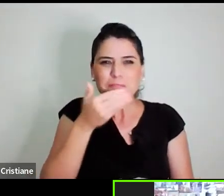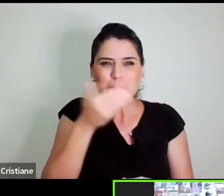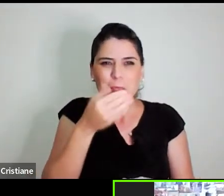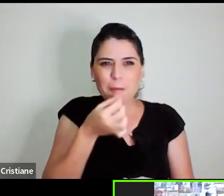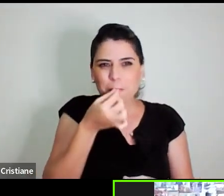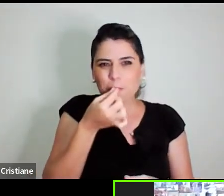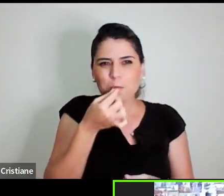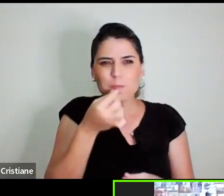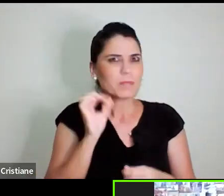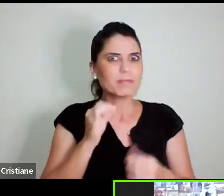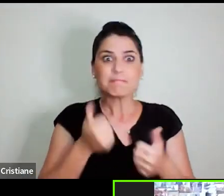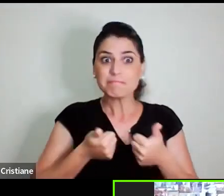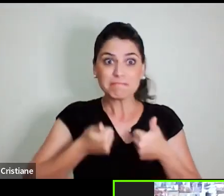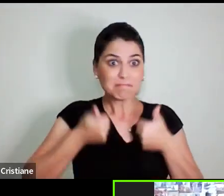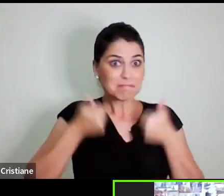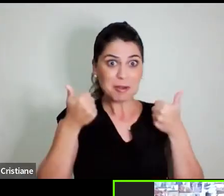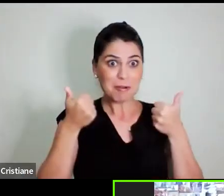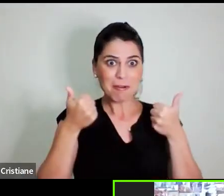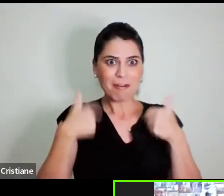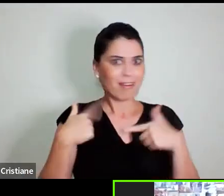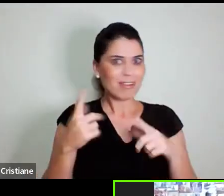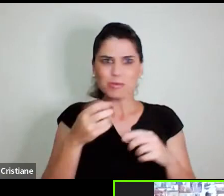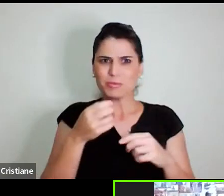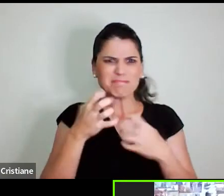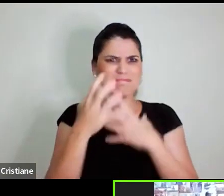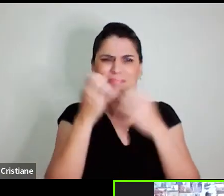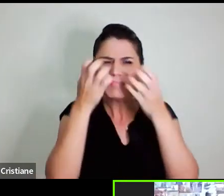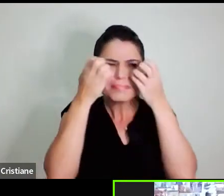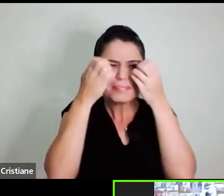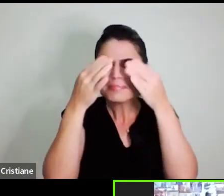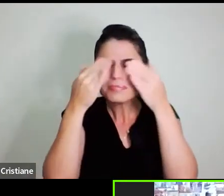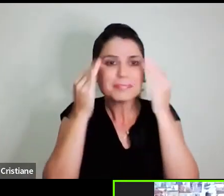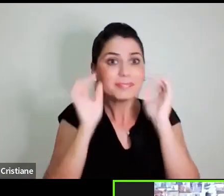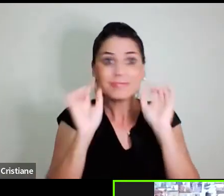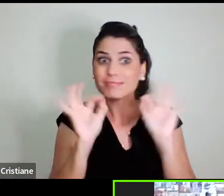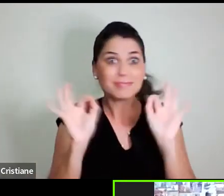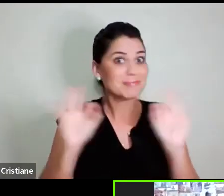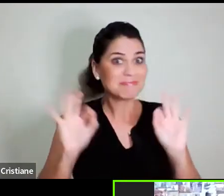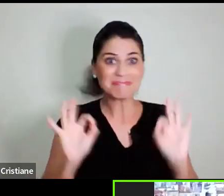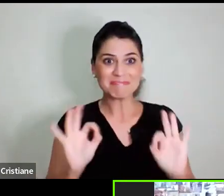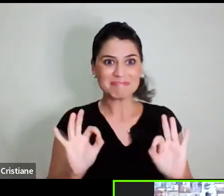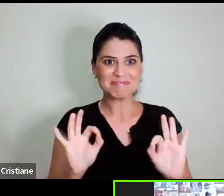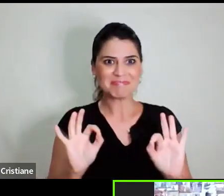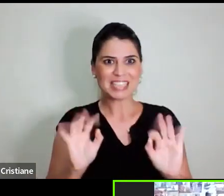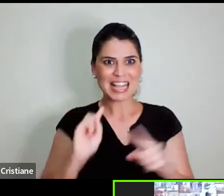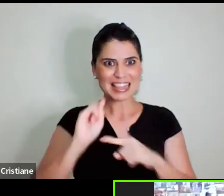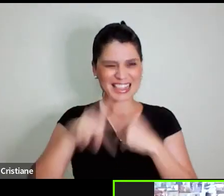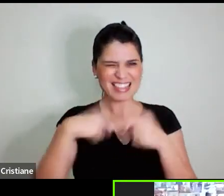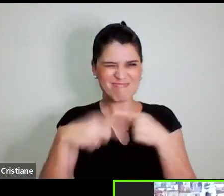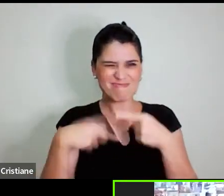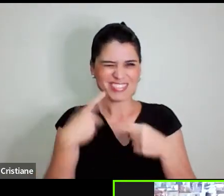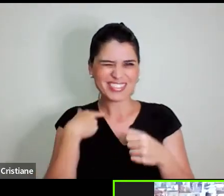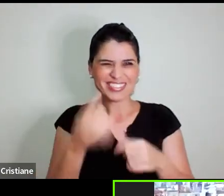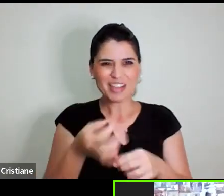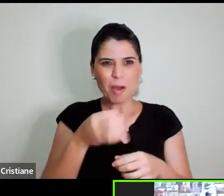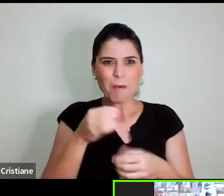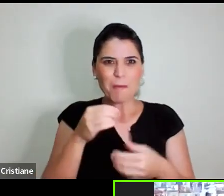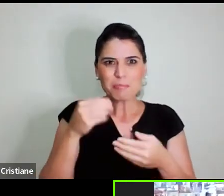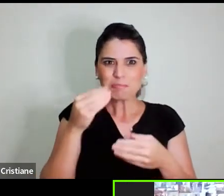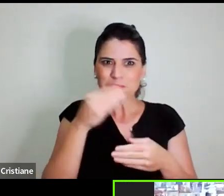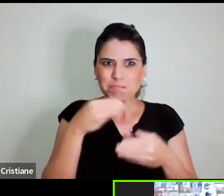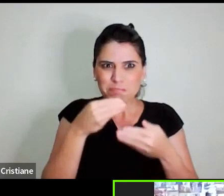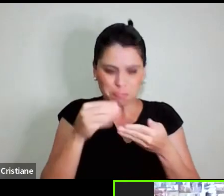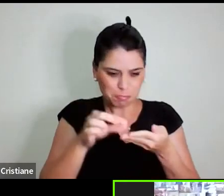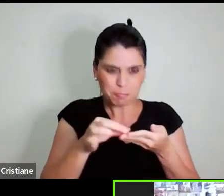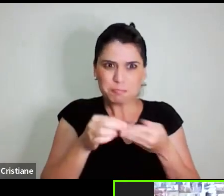mais coçando os olhos. Aí, passou uns 10 dias, eu experimentei comer um biscoito, também não passei mal.